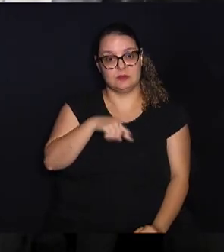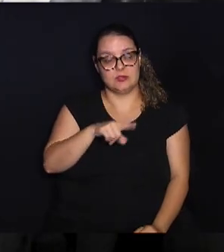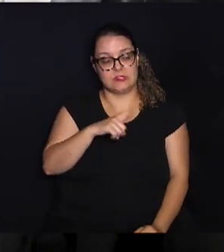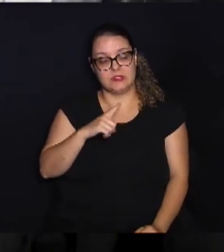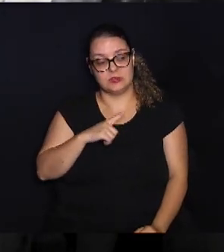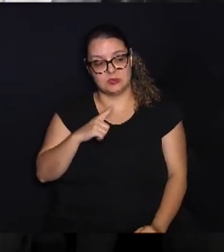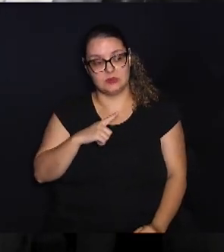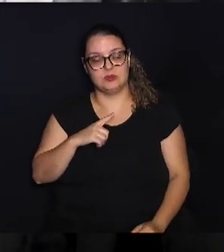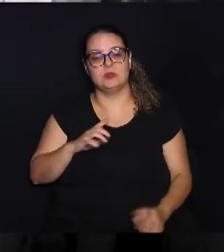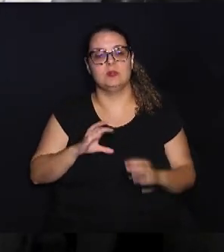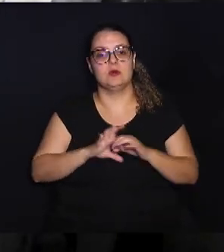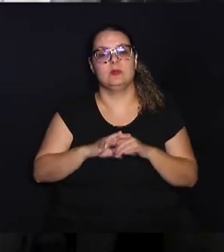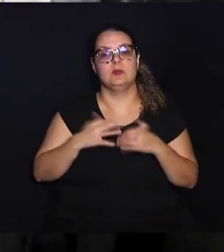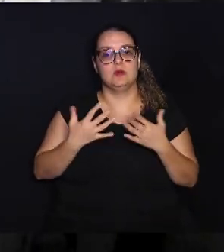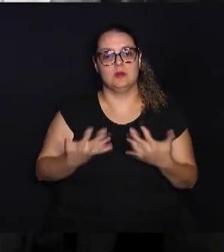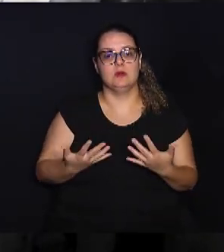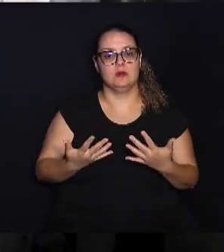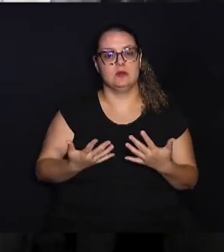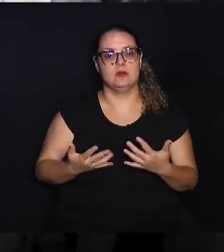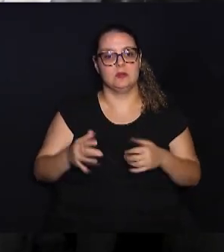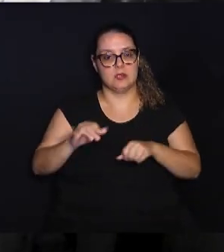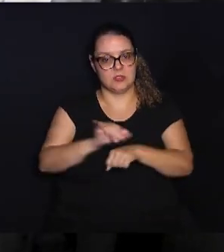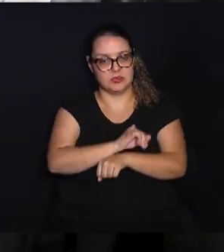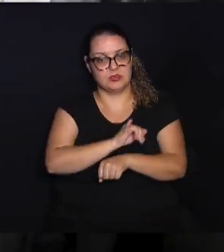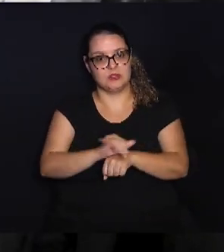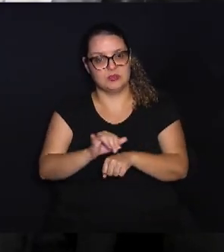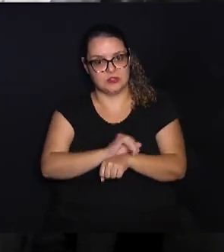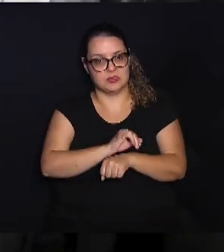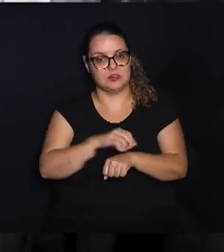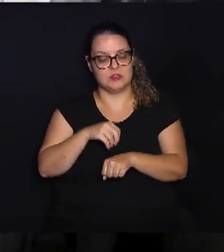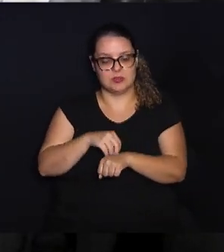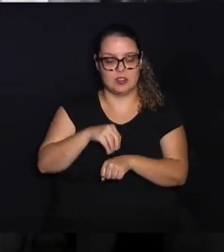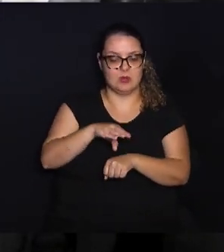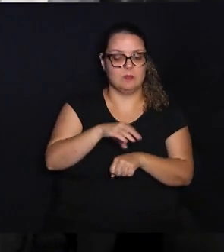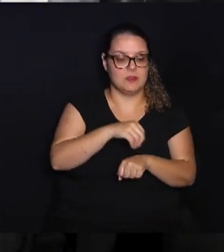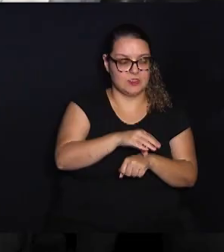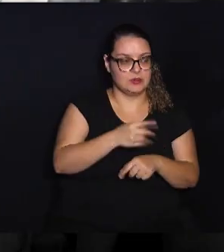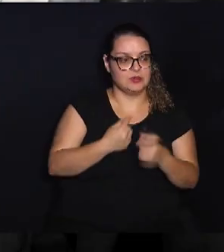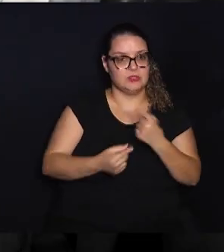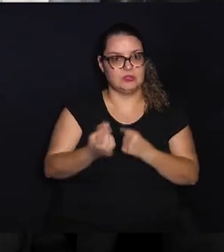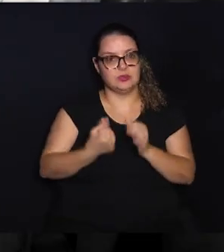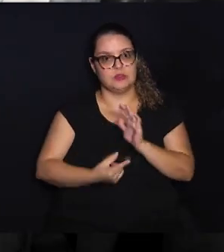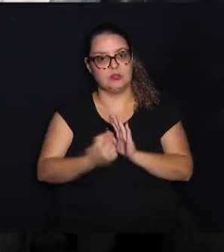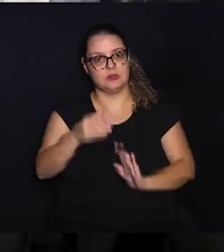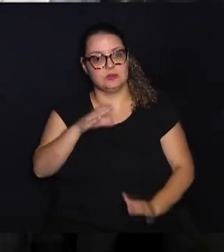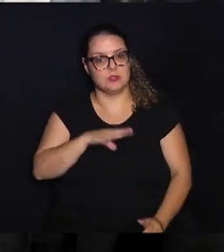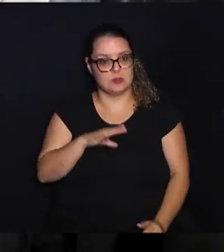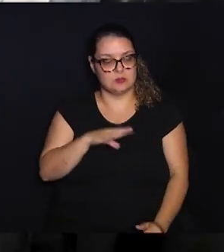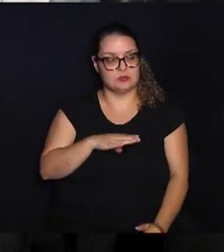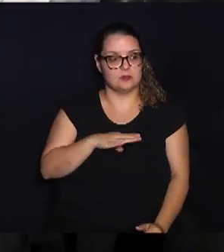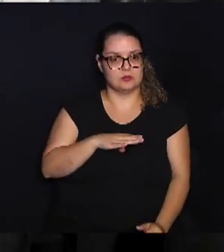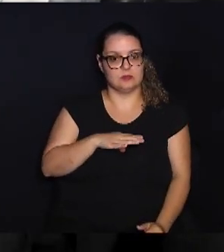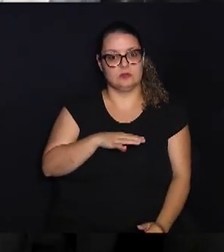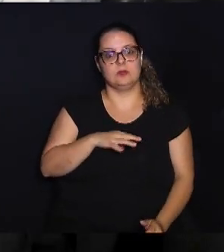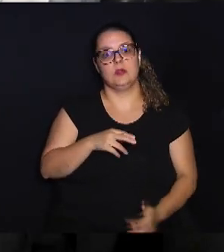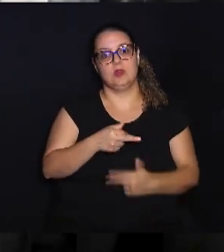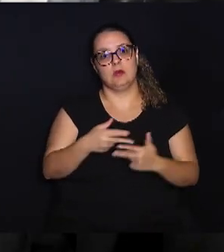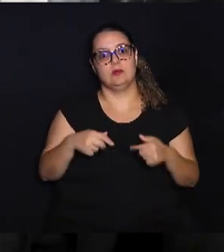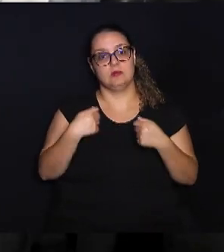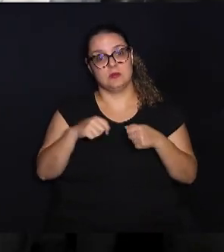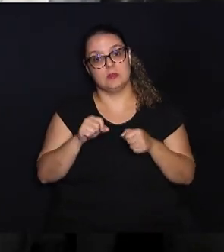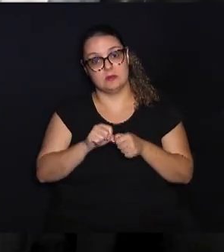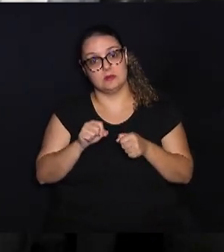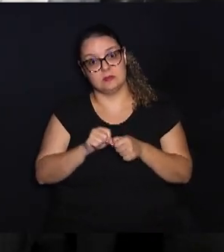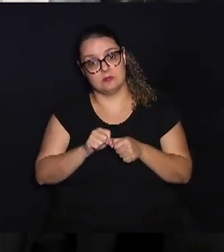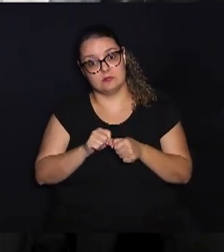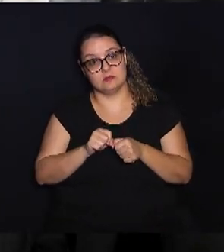à disposição essa ferramenta de indicar no orçamento do município algo que precisava ser feito,